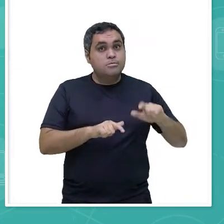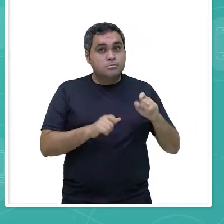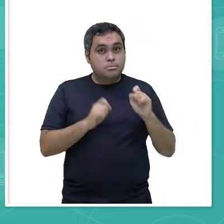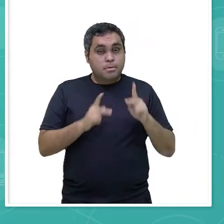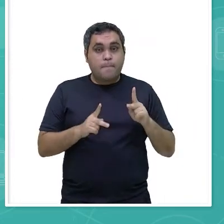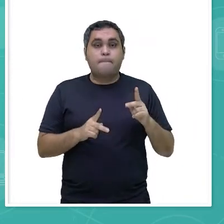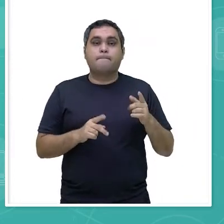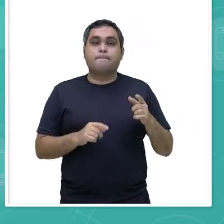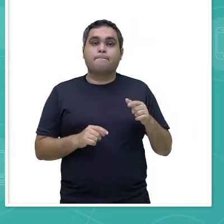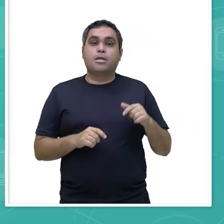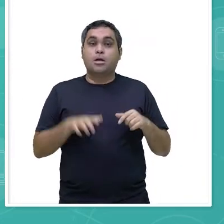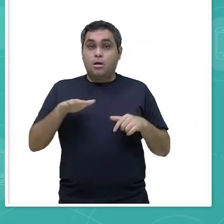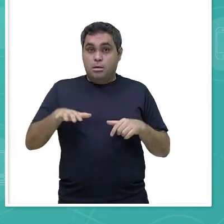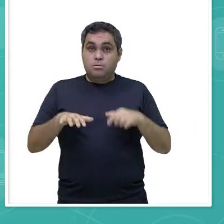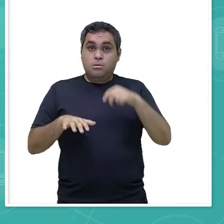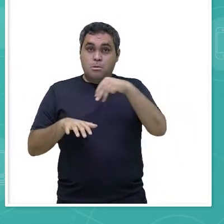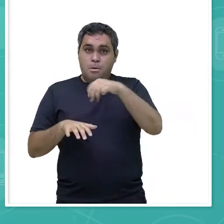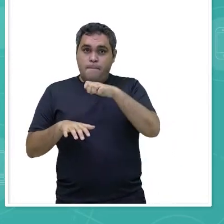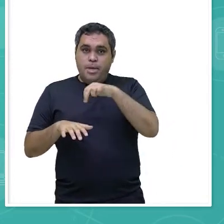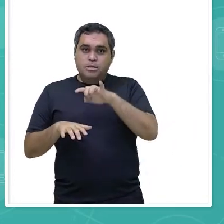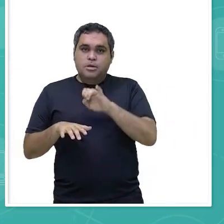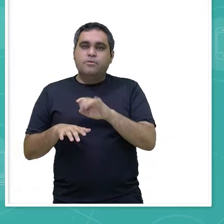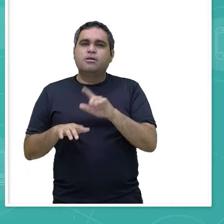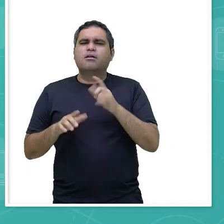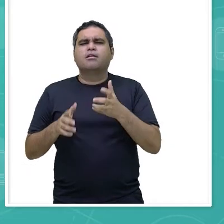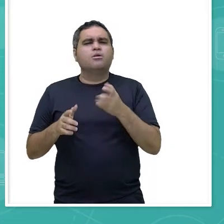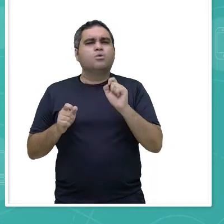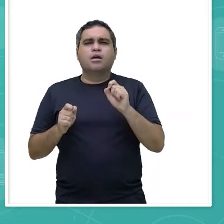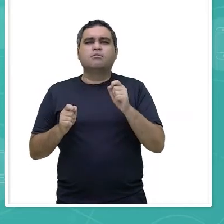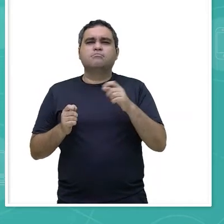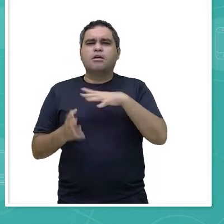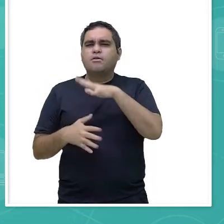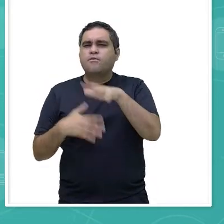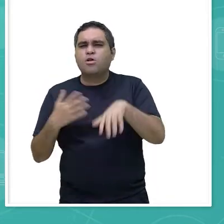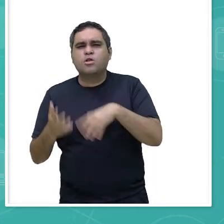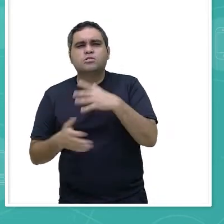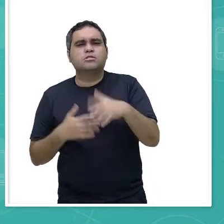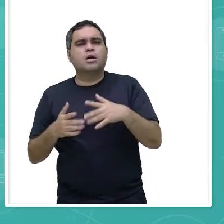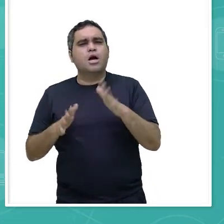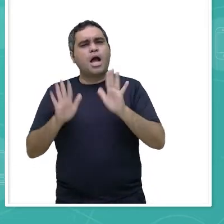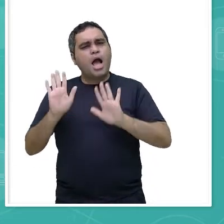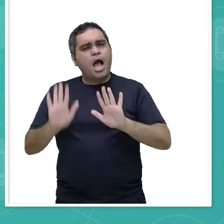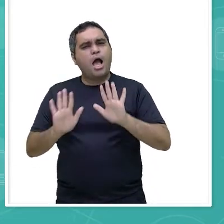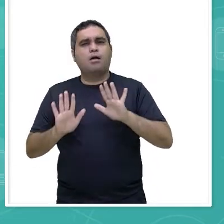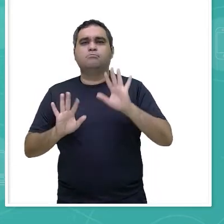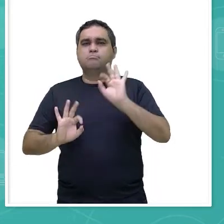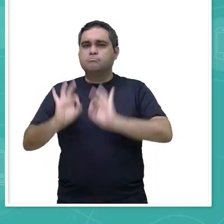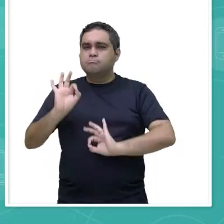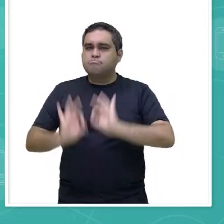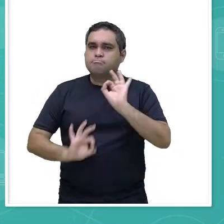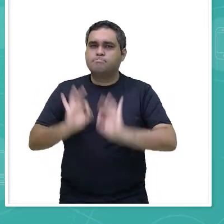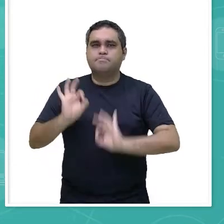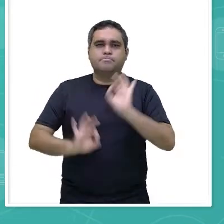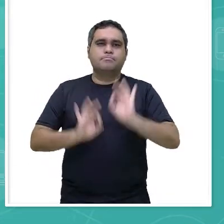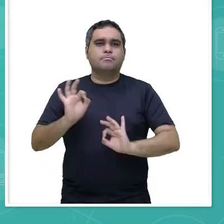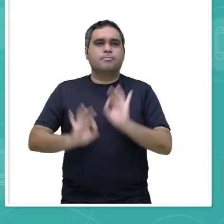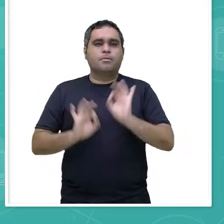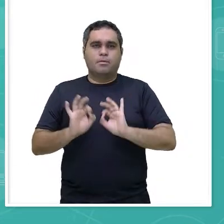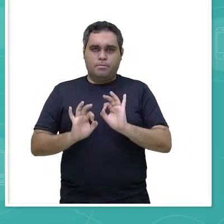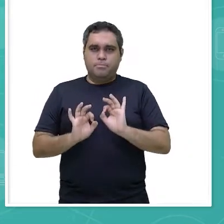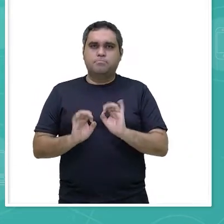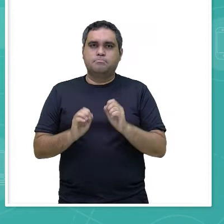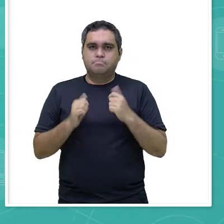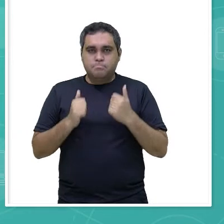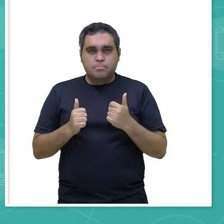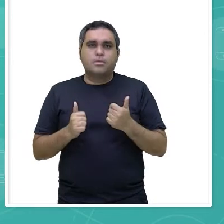mencheviques, que eram a minoria, eles queriam uma revolução mais burguesa. Vamos preparar, gente. Vamos nos organizar, não é